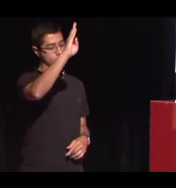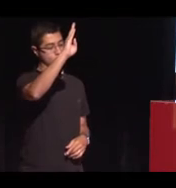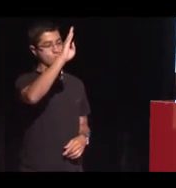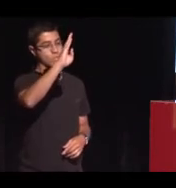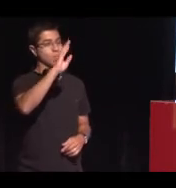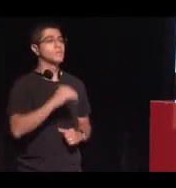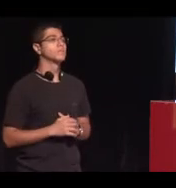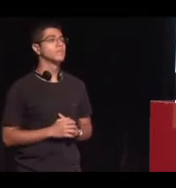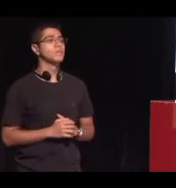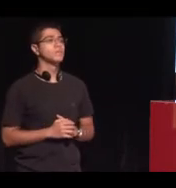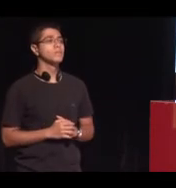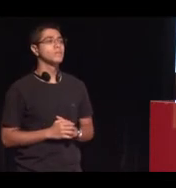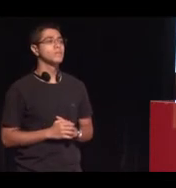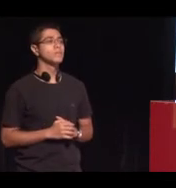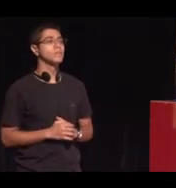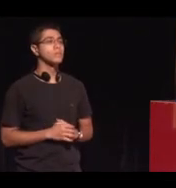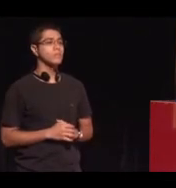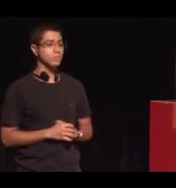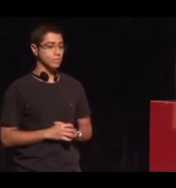tiveram.